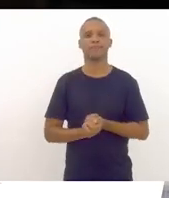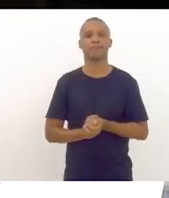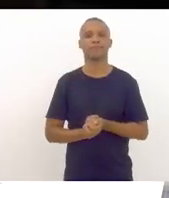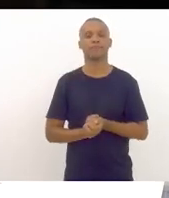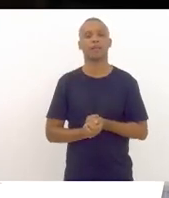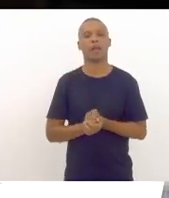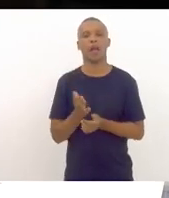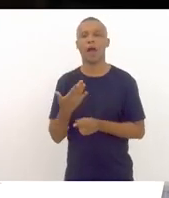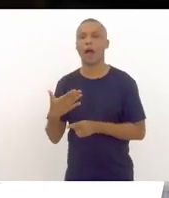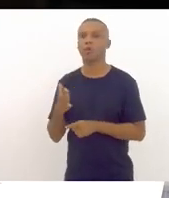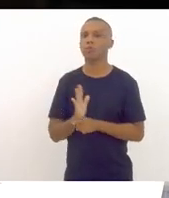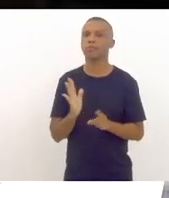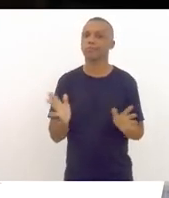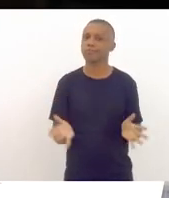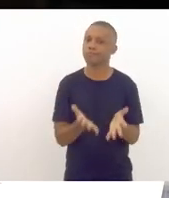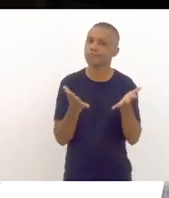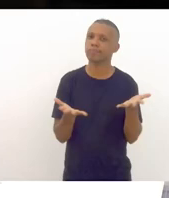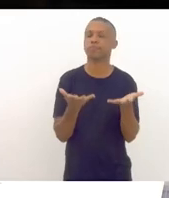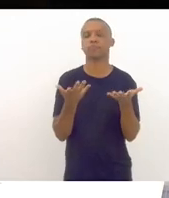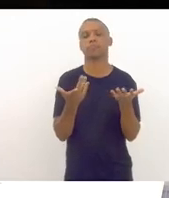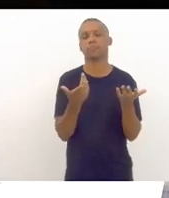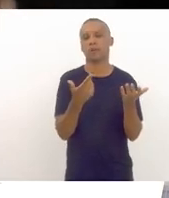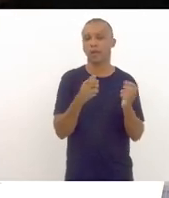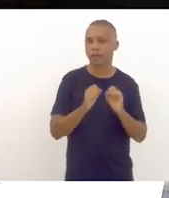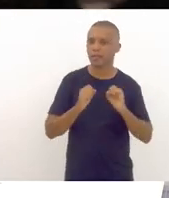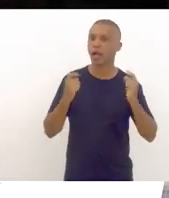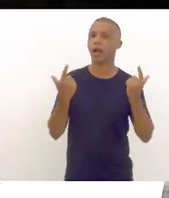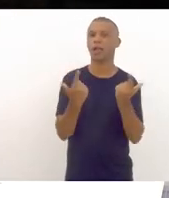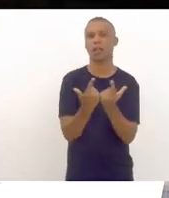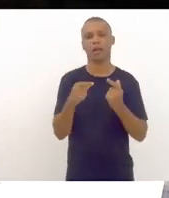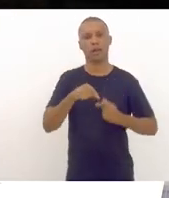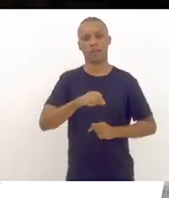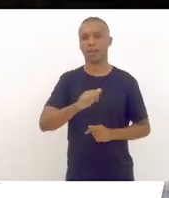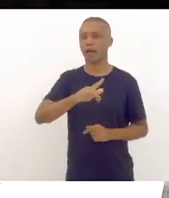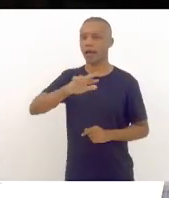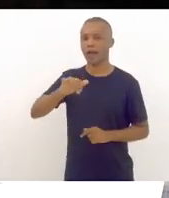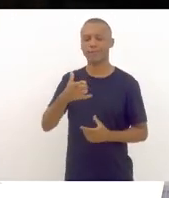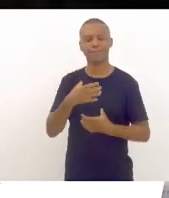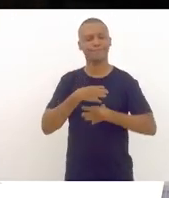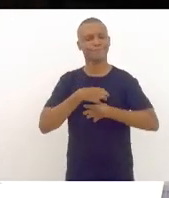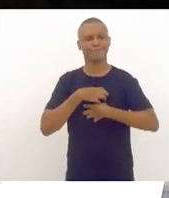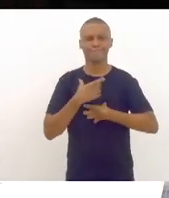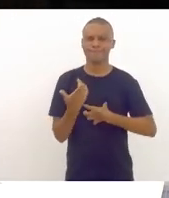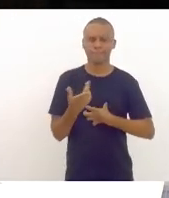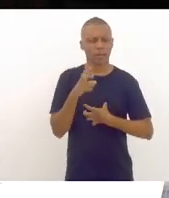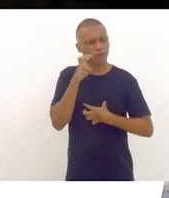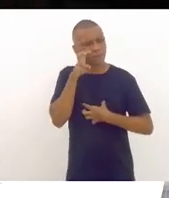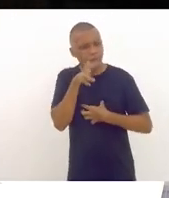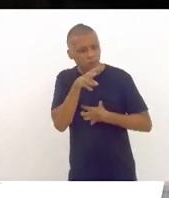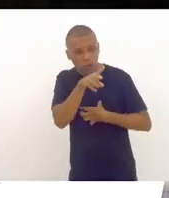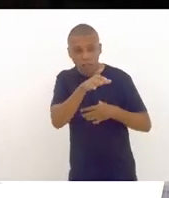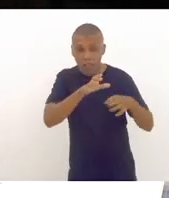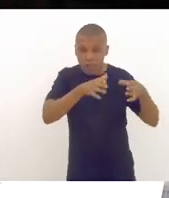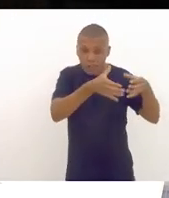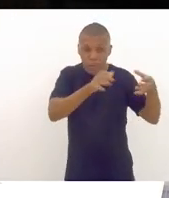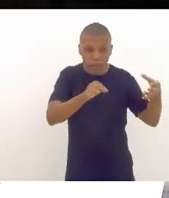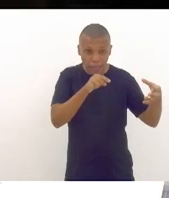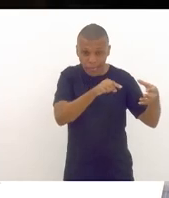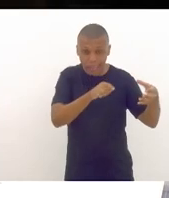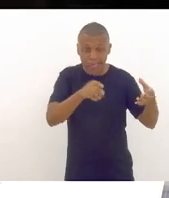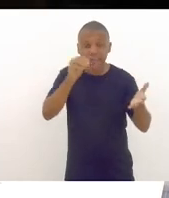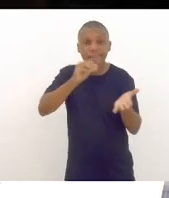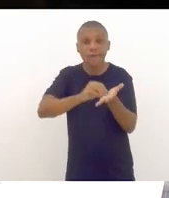casa. Como você disse, foi até estranho, causou estranheza a sua equipe, o senador ainda não ter o conjunto de